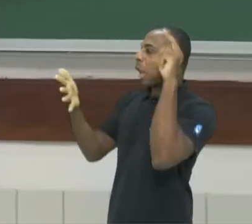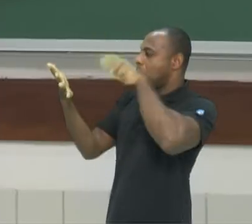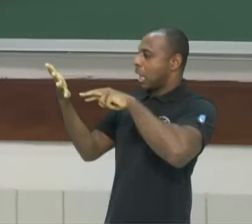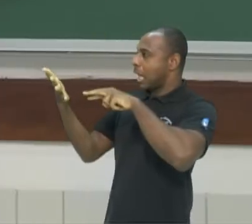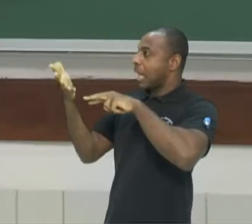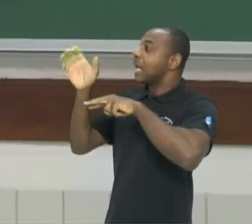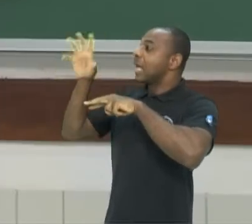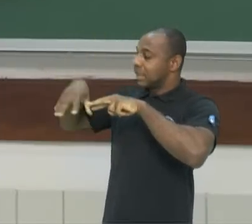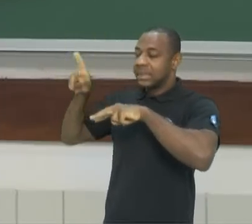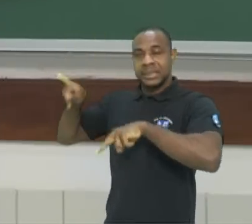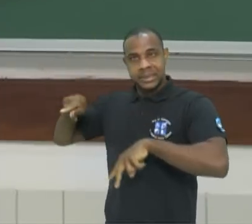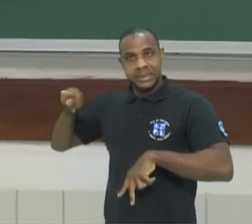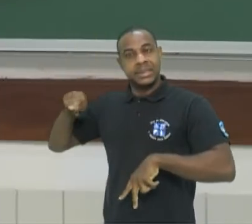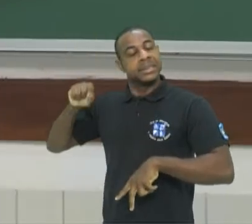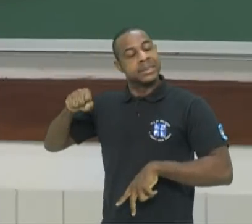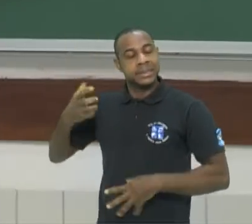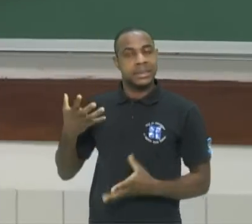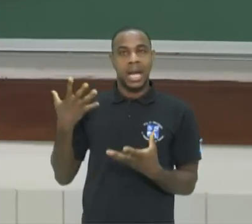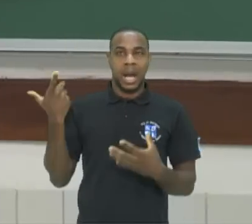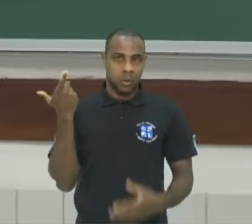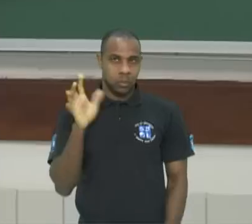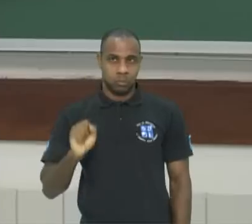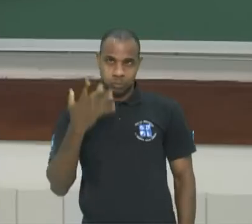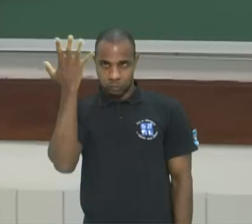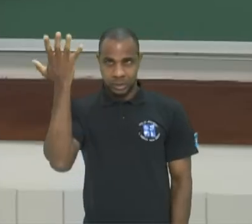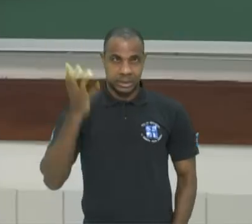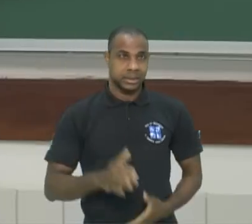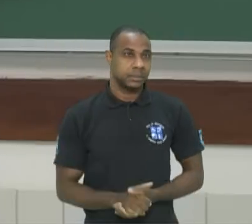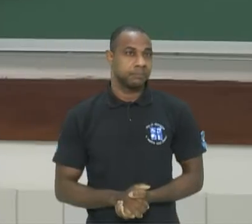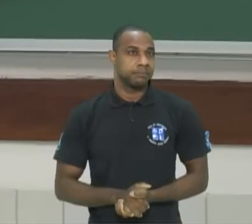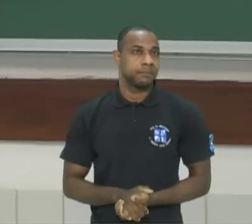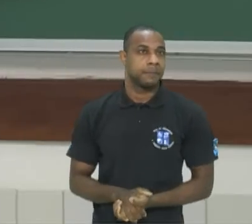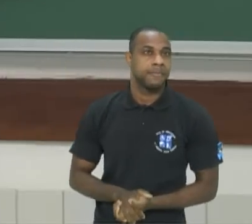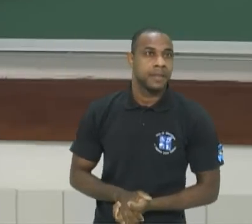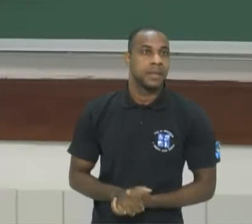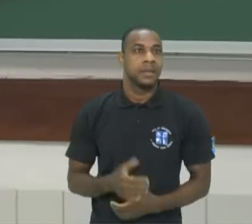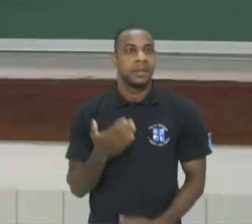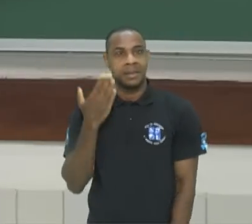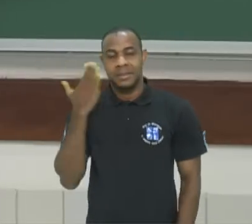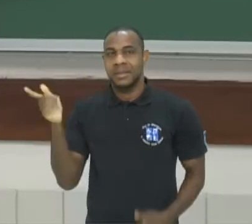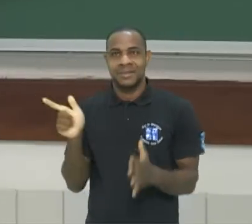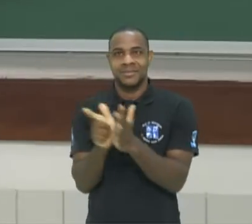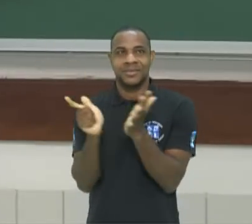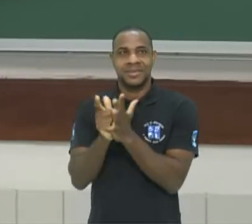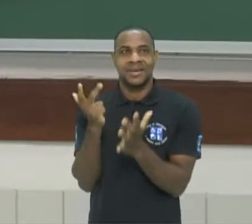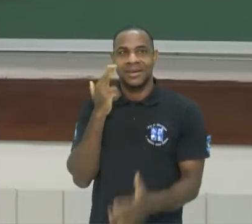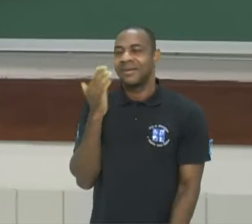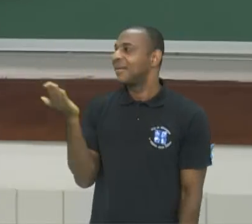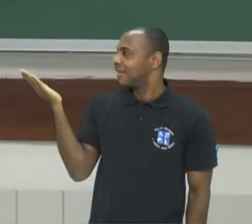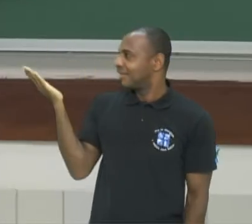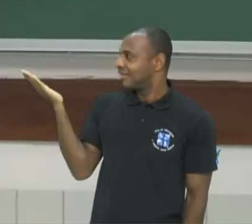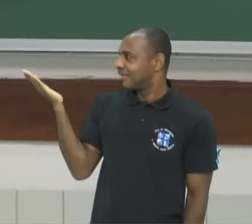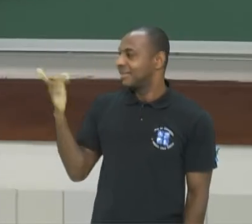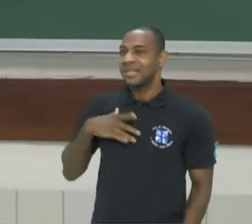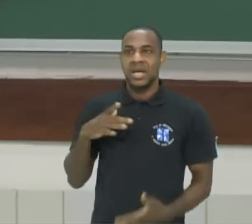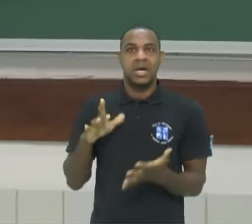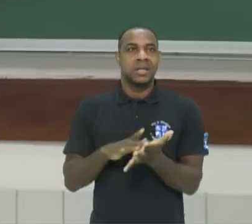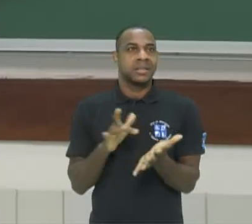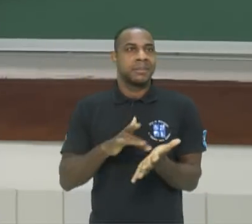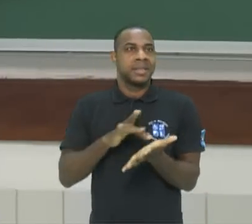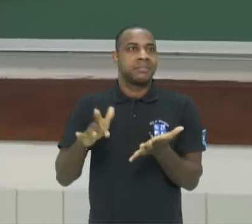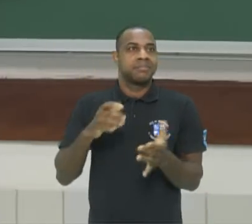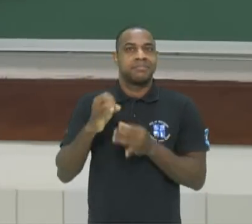coisa acontece, a notícia, ela se propaga. Temos ali o jornal impresso, o online,